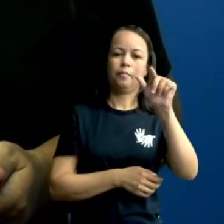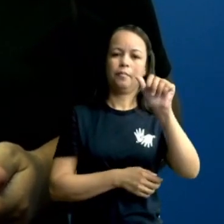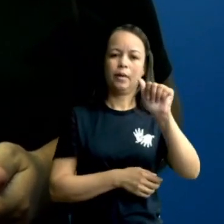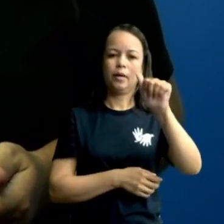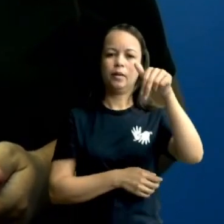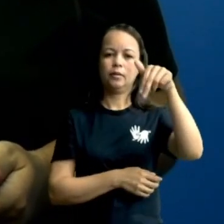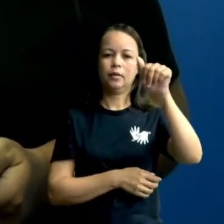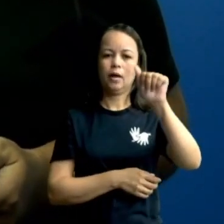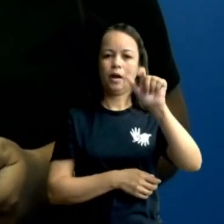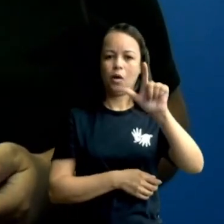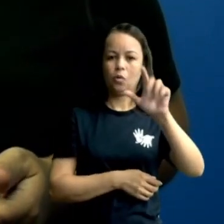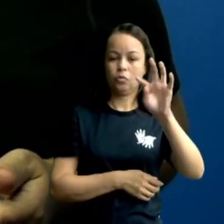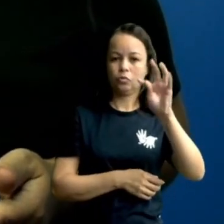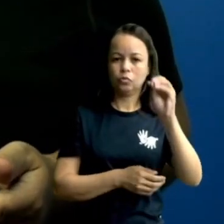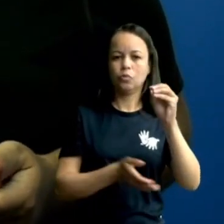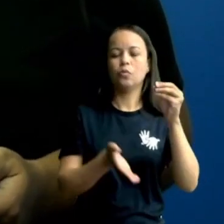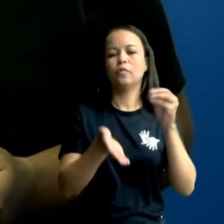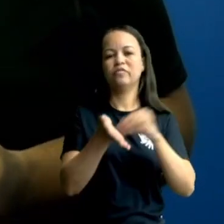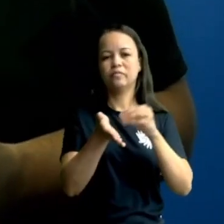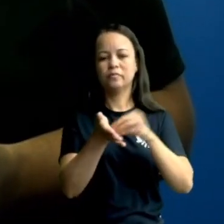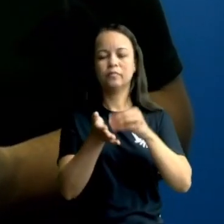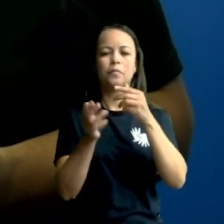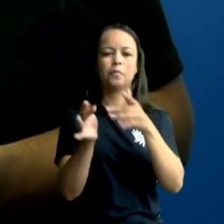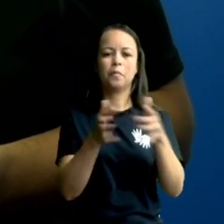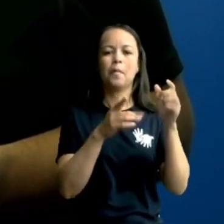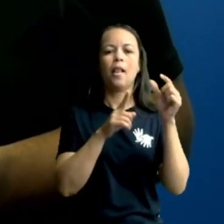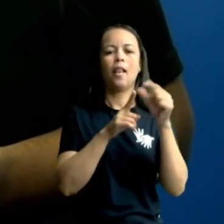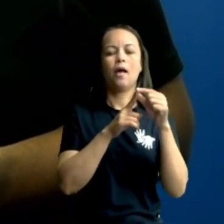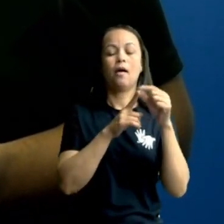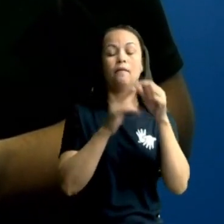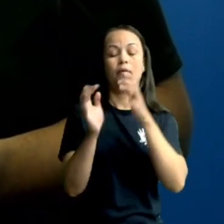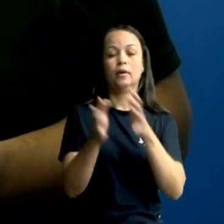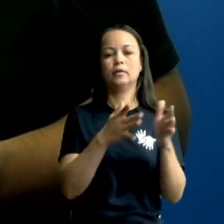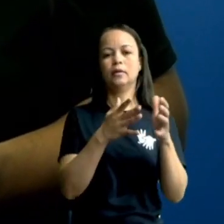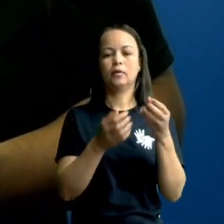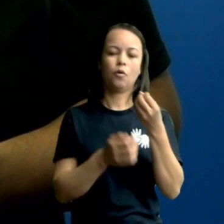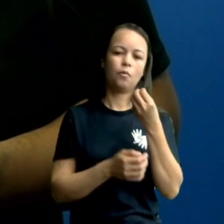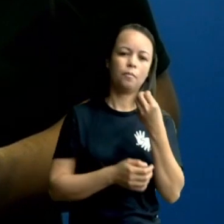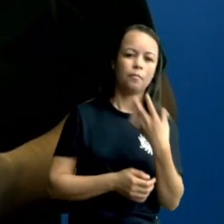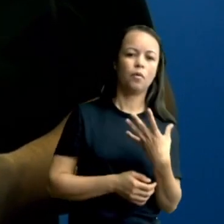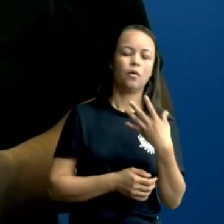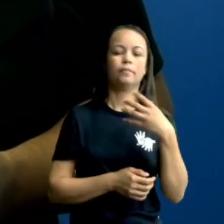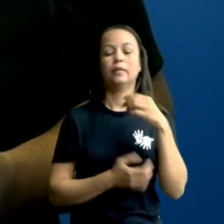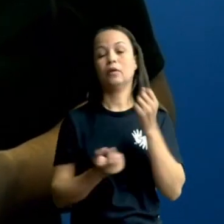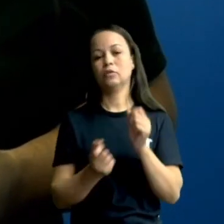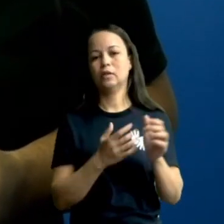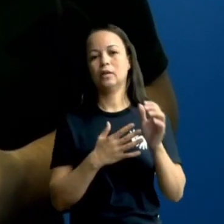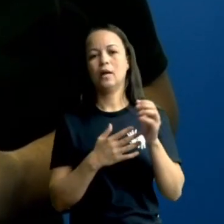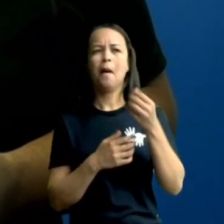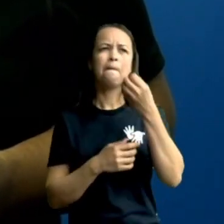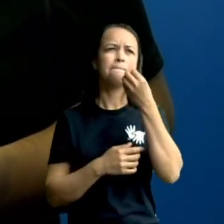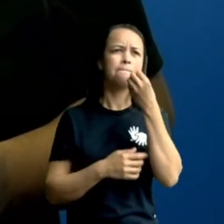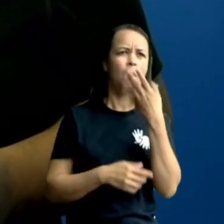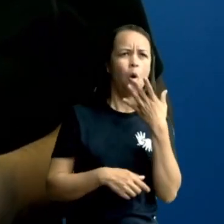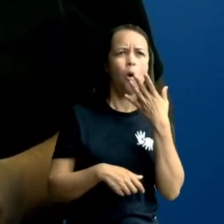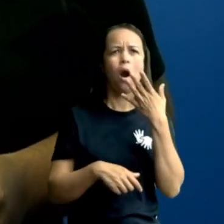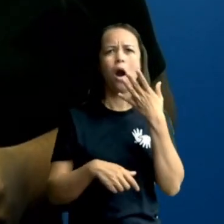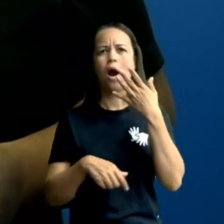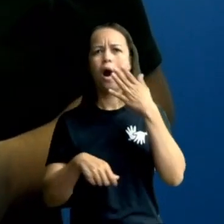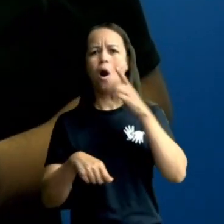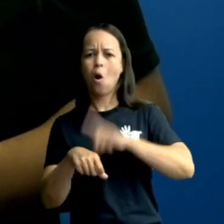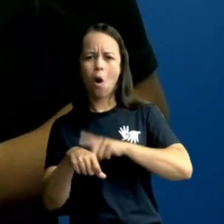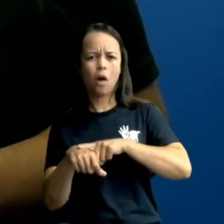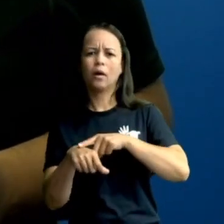planalto. O mesmo acontece com em boa hora, né? Juntando seria em boa hora, mas